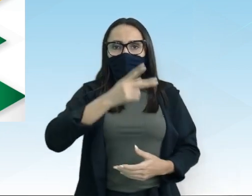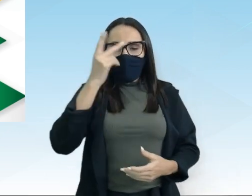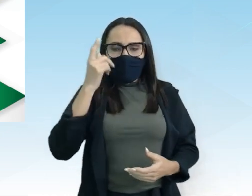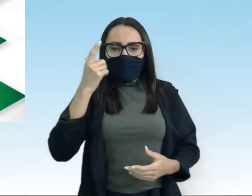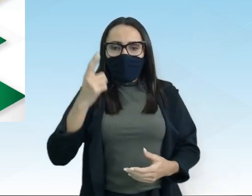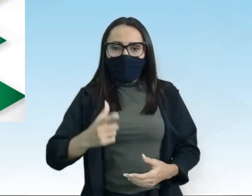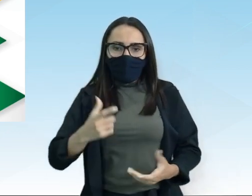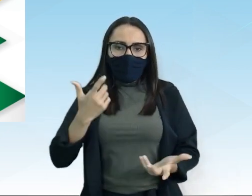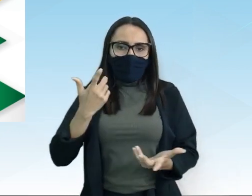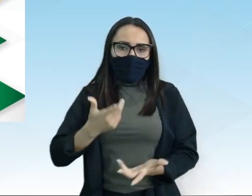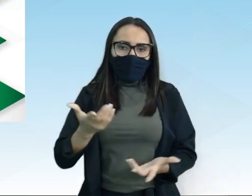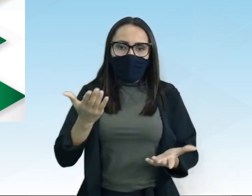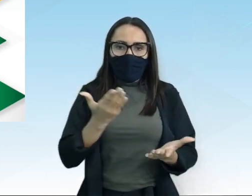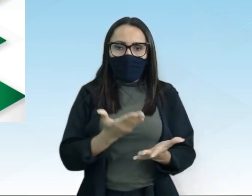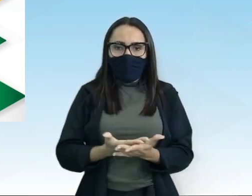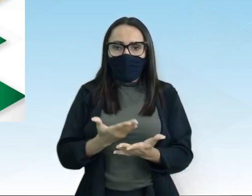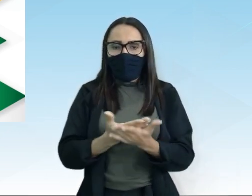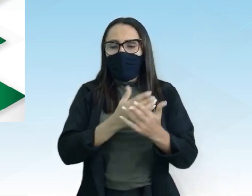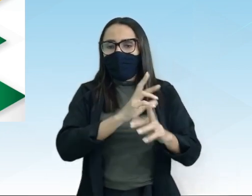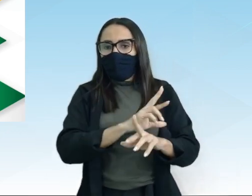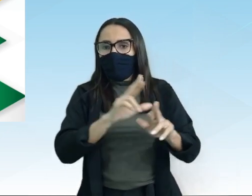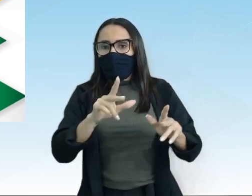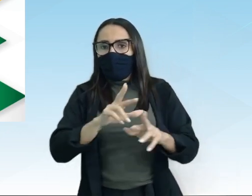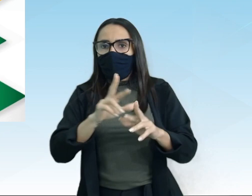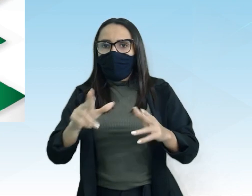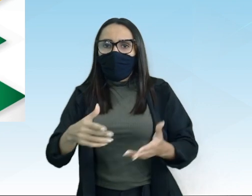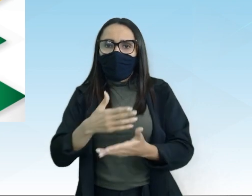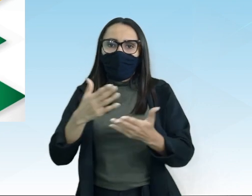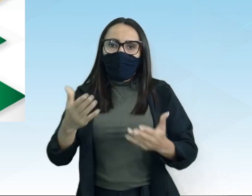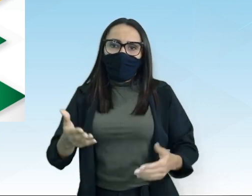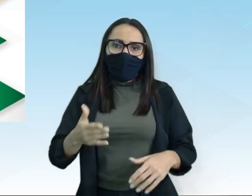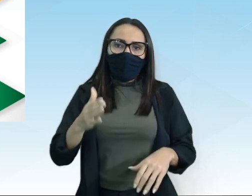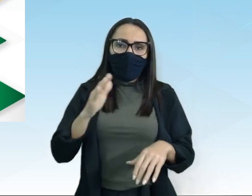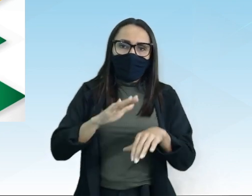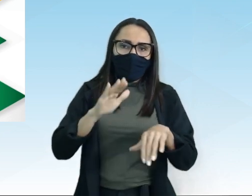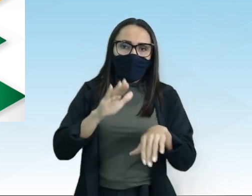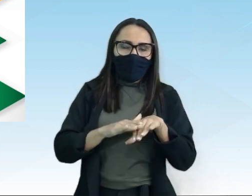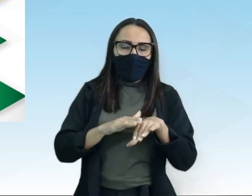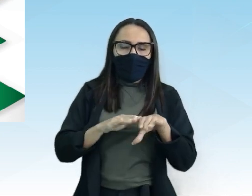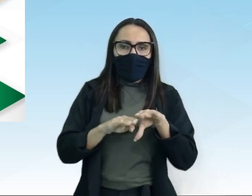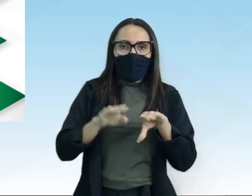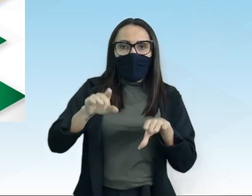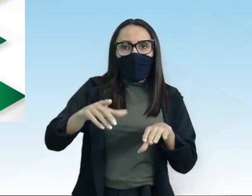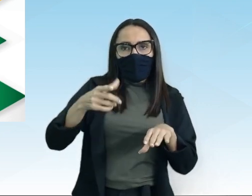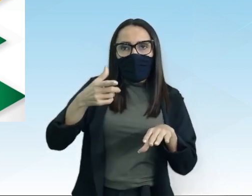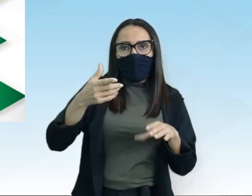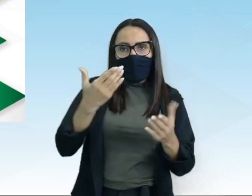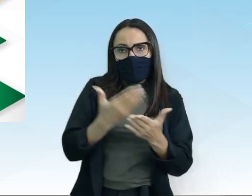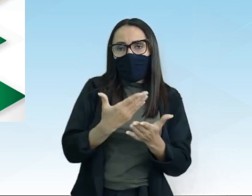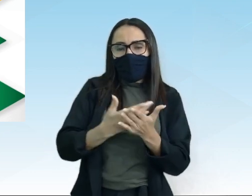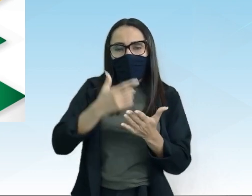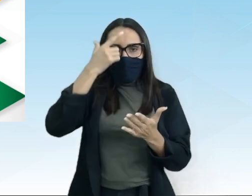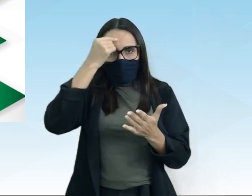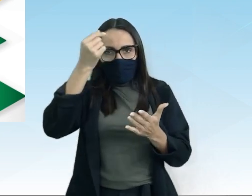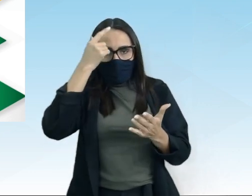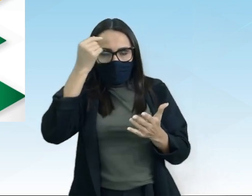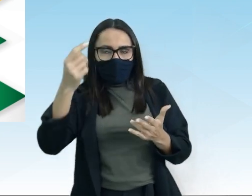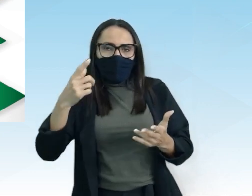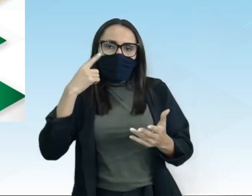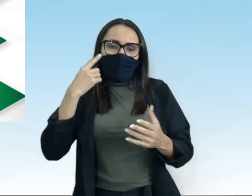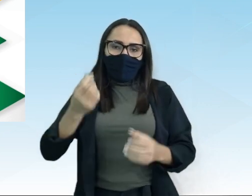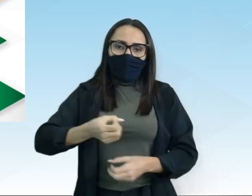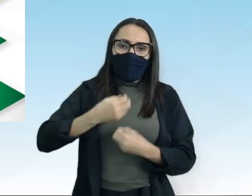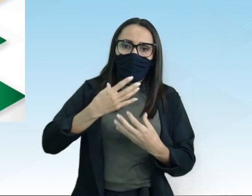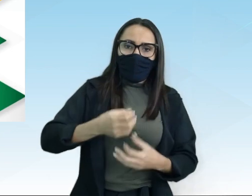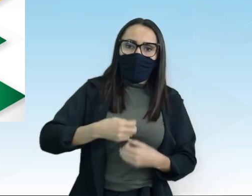de escolaridade diferente, pessoas com mais escolaridade, tendem a falar, a se